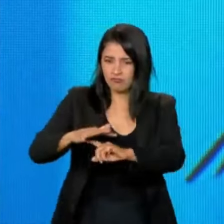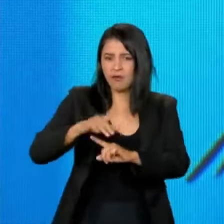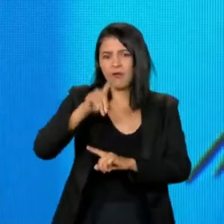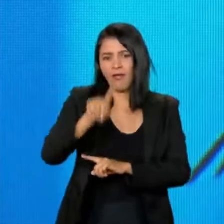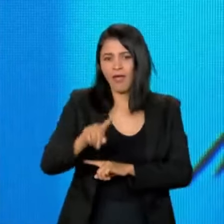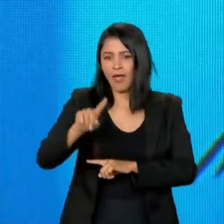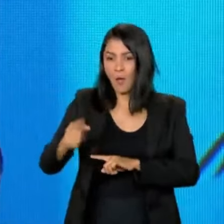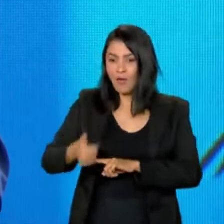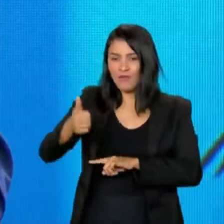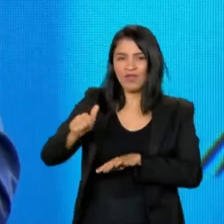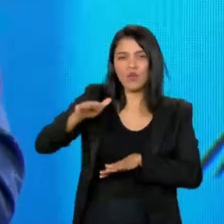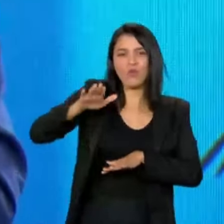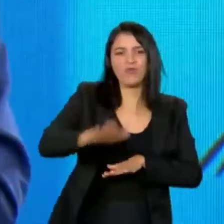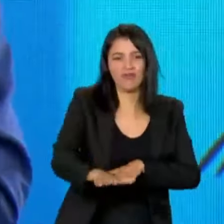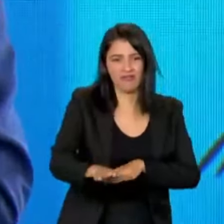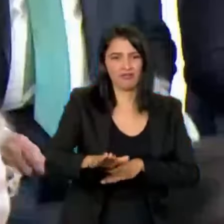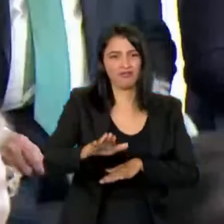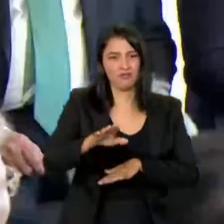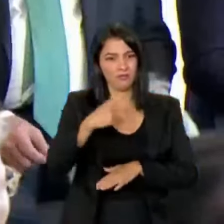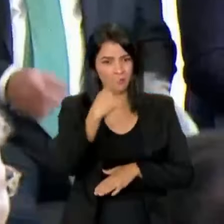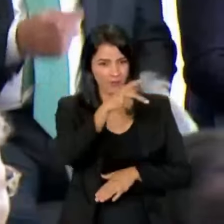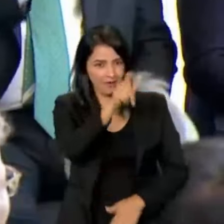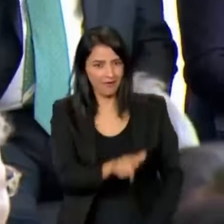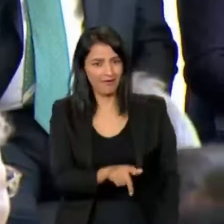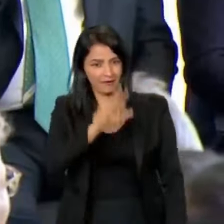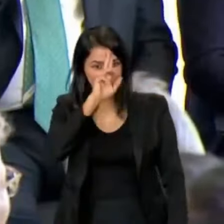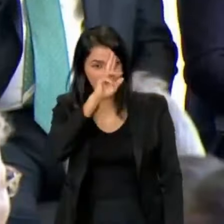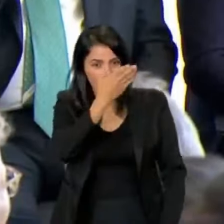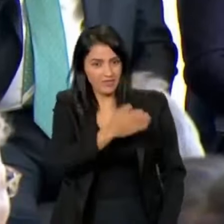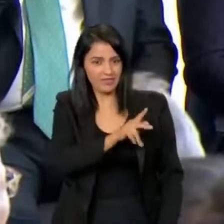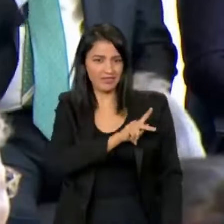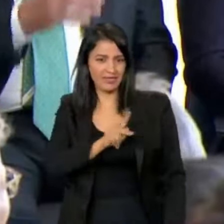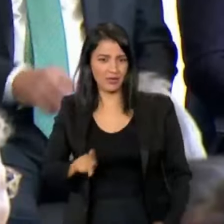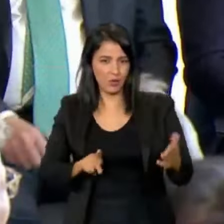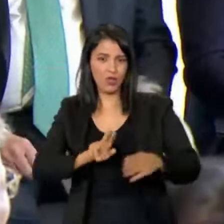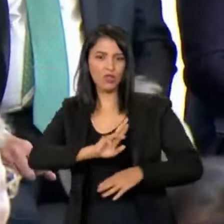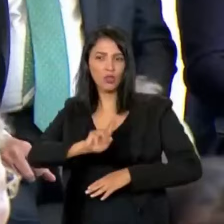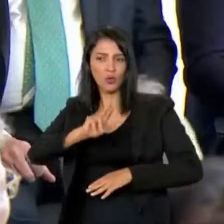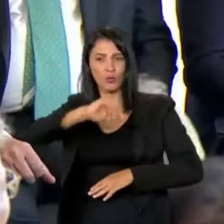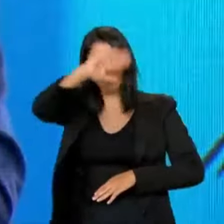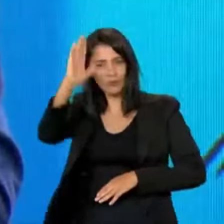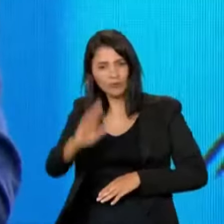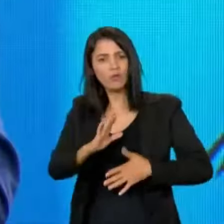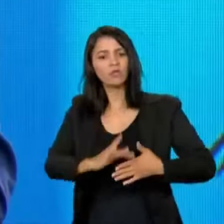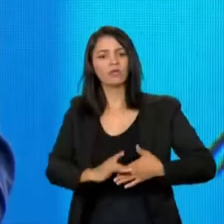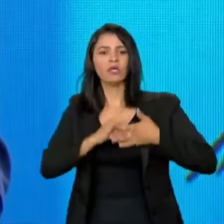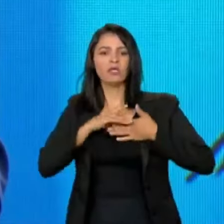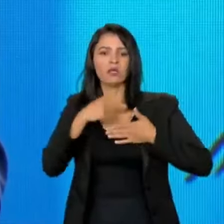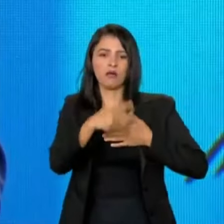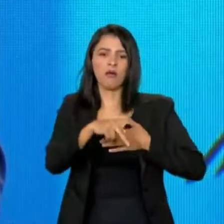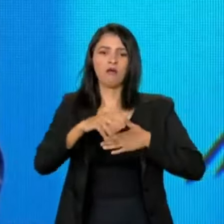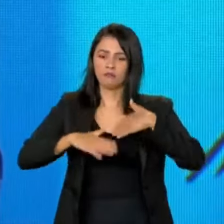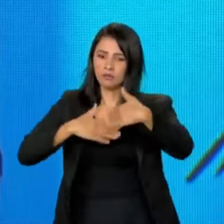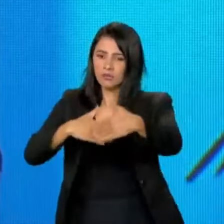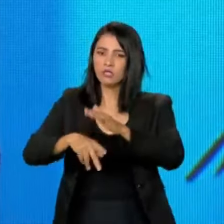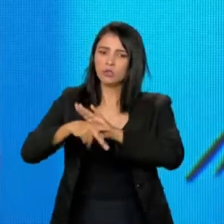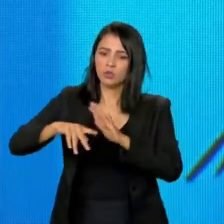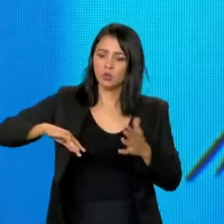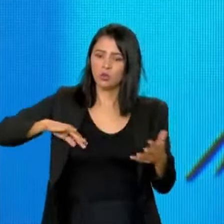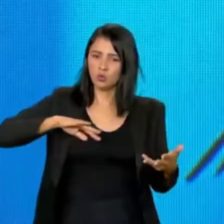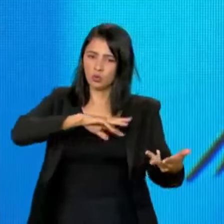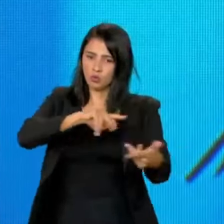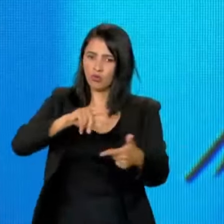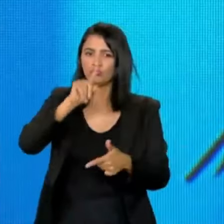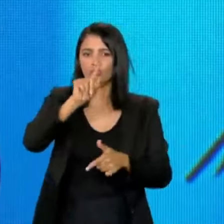passo, presidente, para o senhor e o Brasil, o senhor em nome do Brasil, liderar esse grande processo global